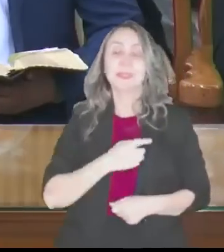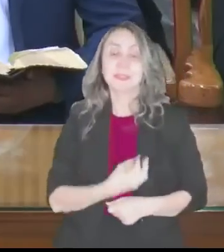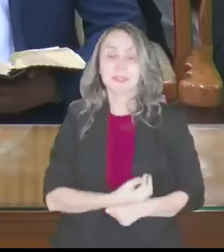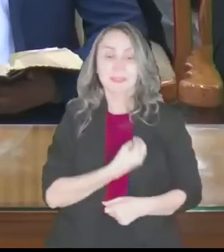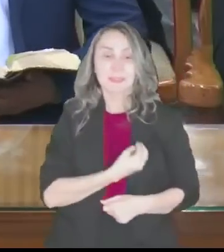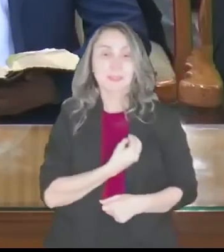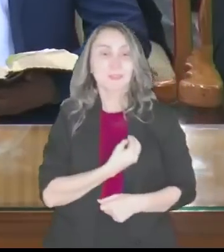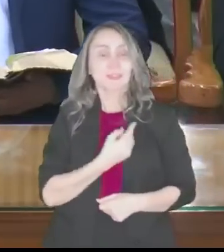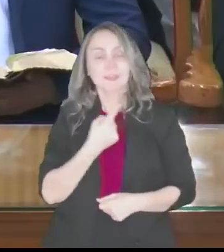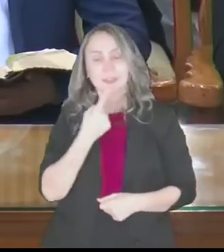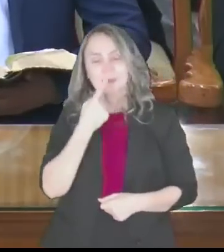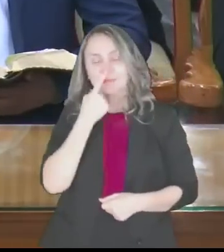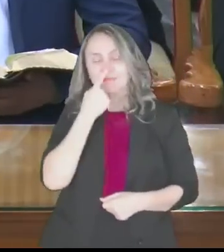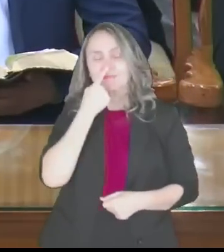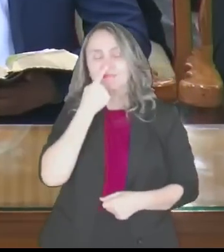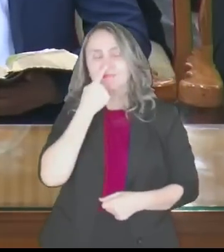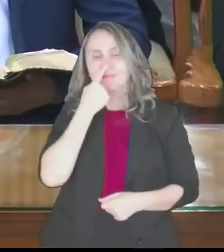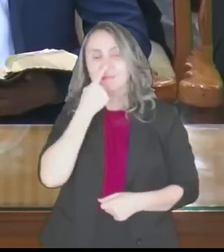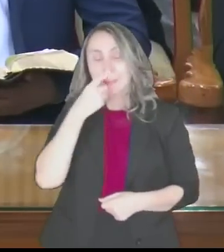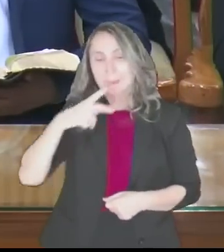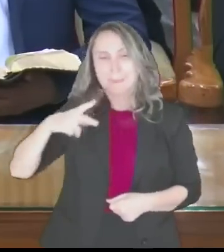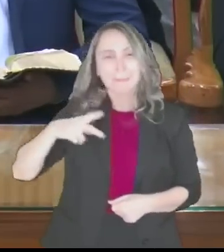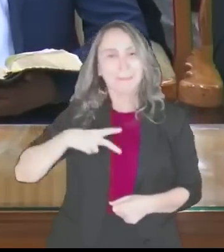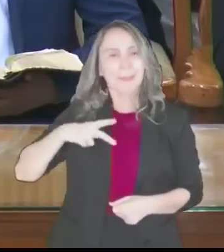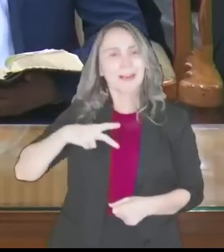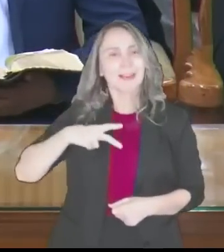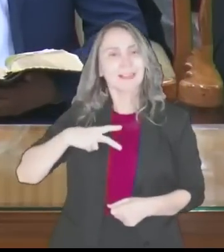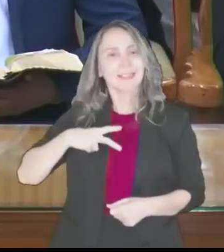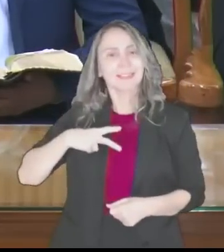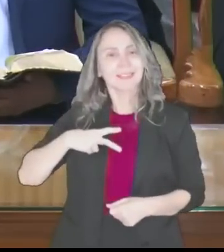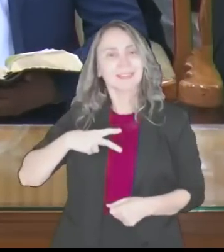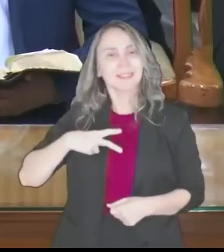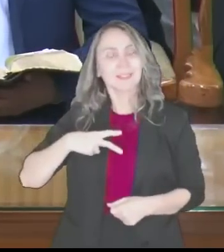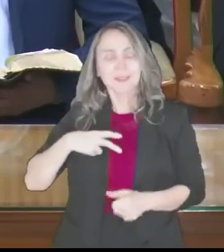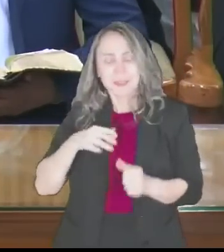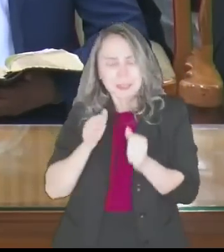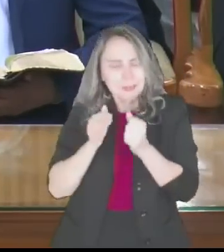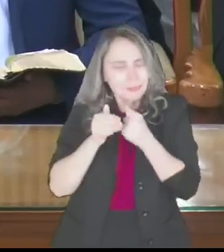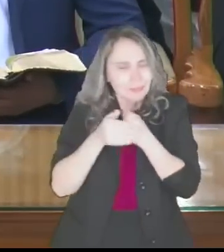Uma intimidade com Jesus. Aleluia. Na câmara.